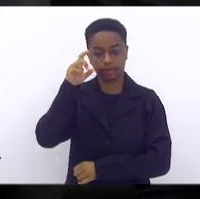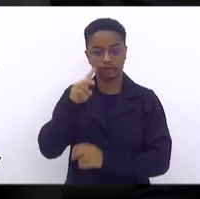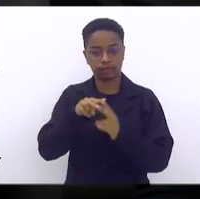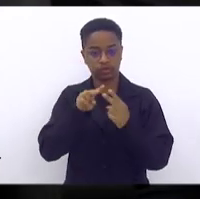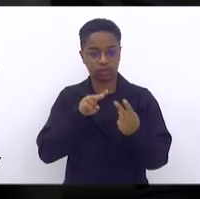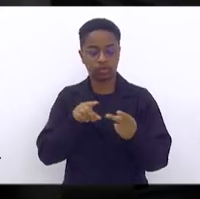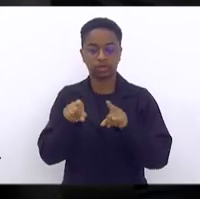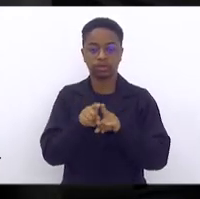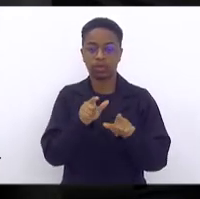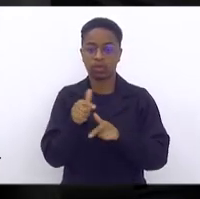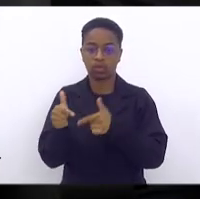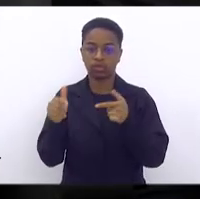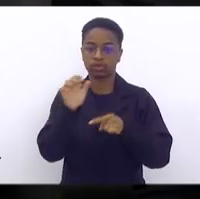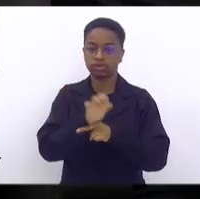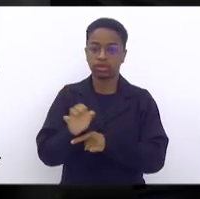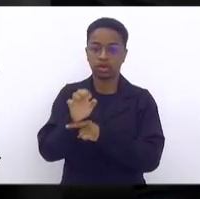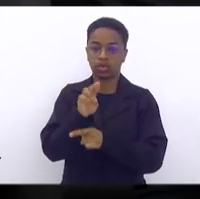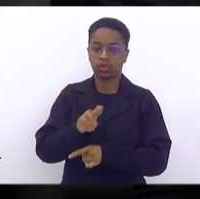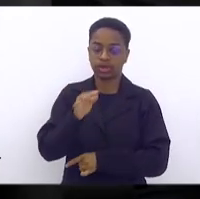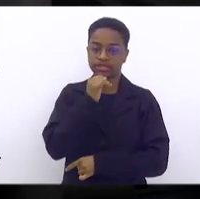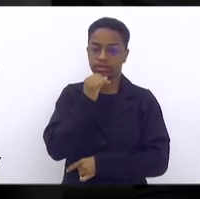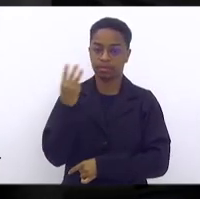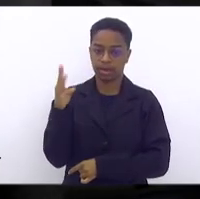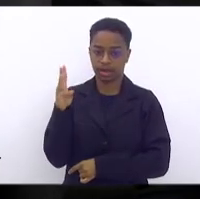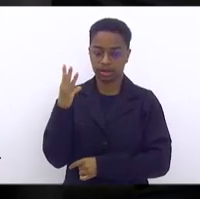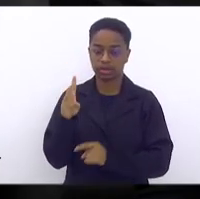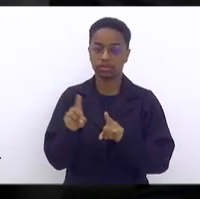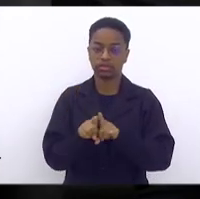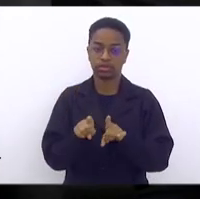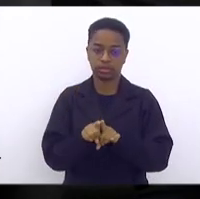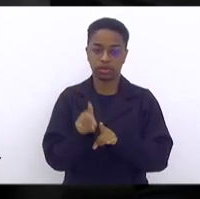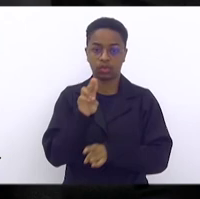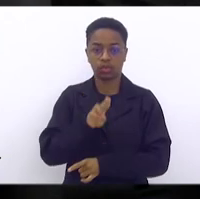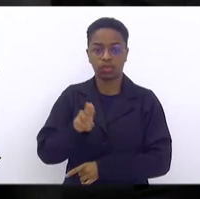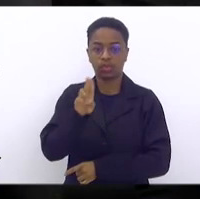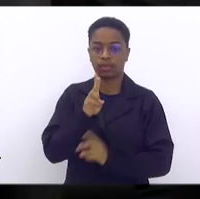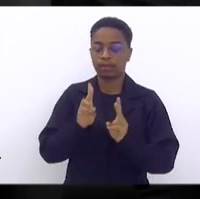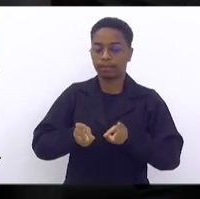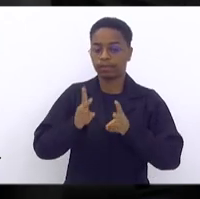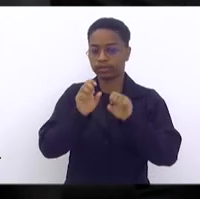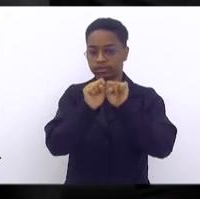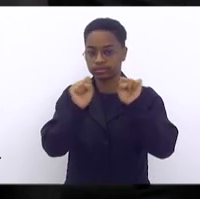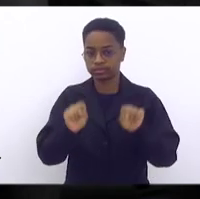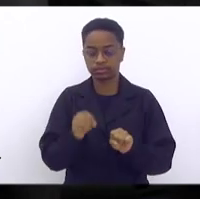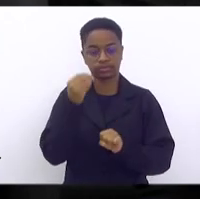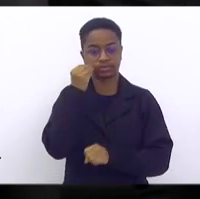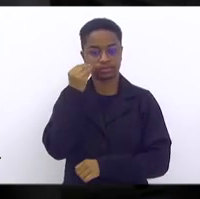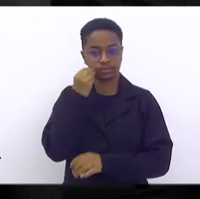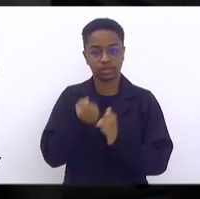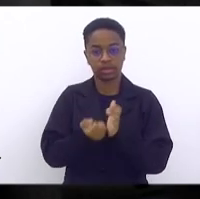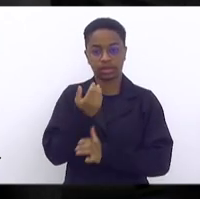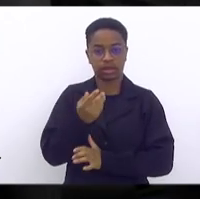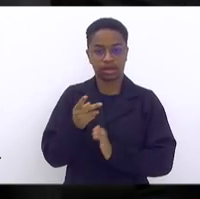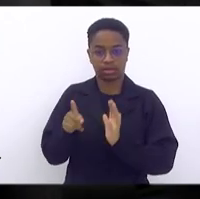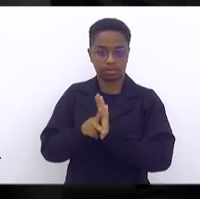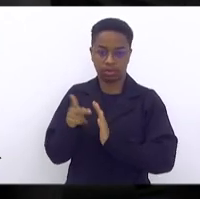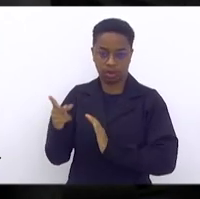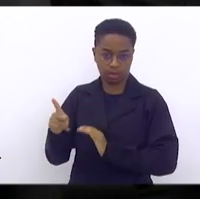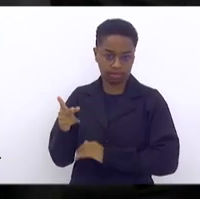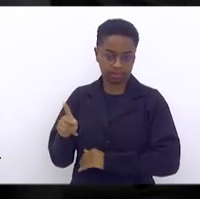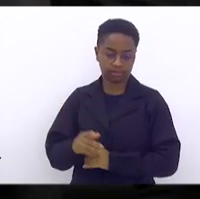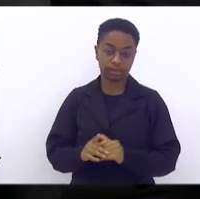estados que estão replicando, né, como o Maranhão também. Se utilizou também do mesmo sistema para fazer a sua versão. Mas